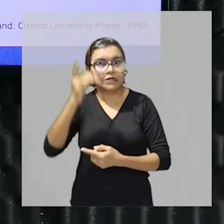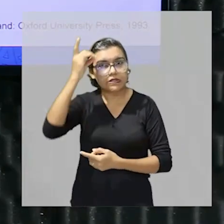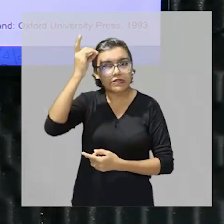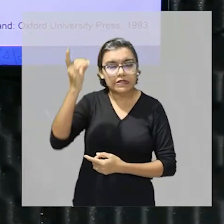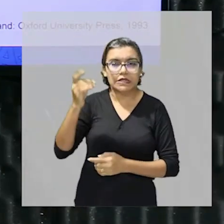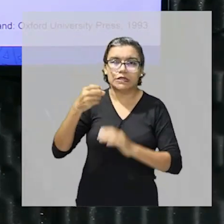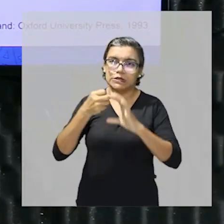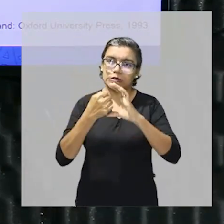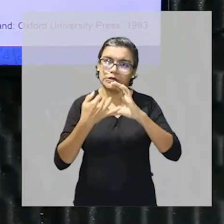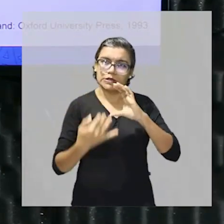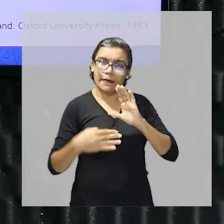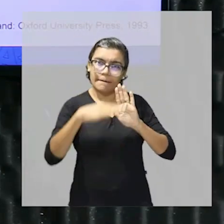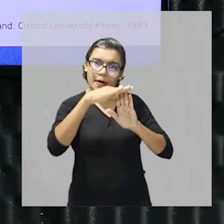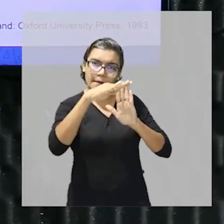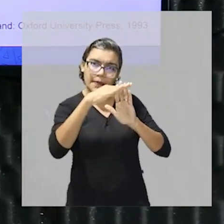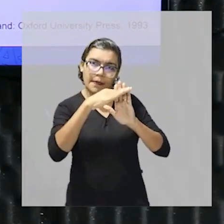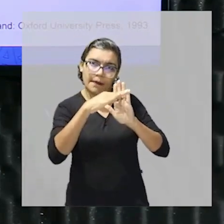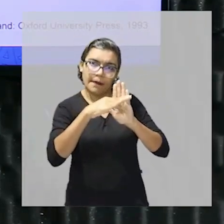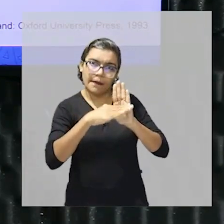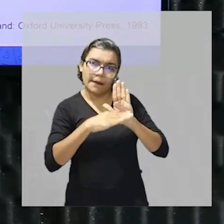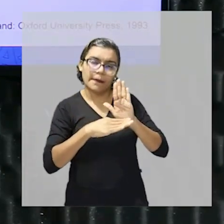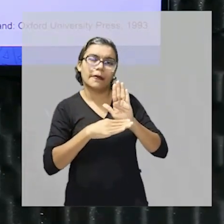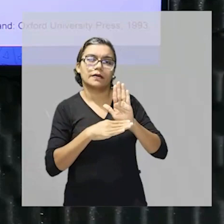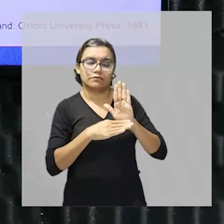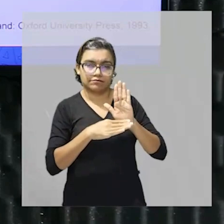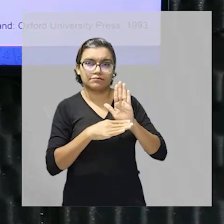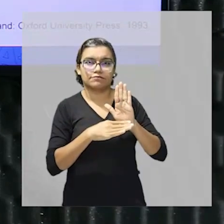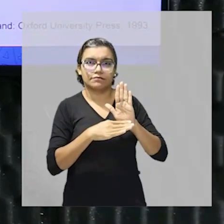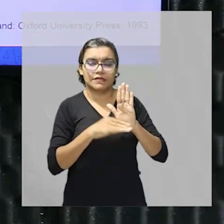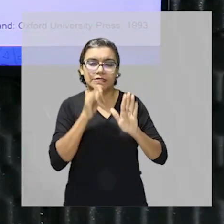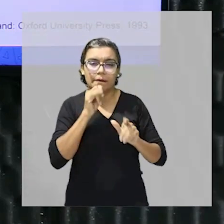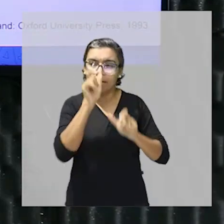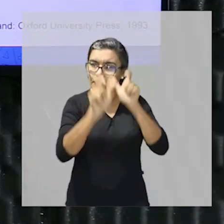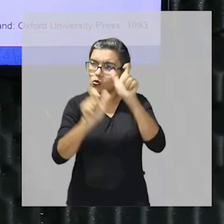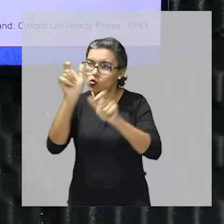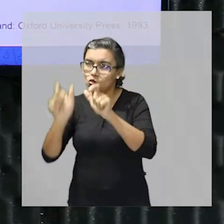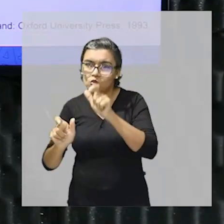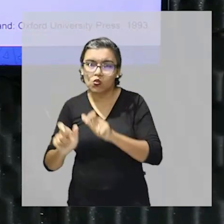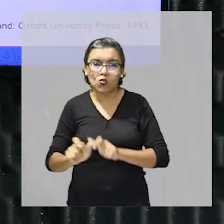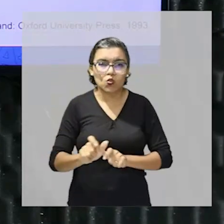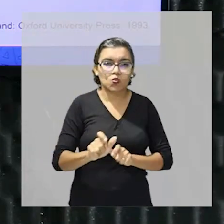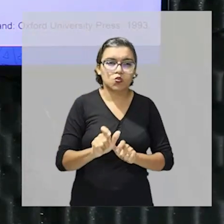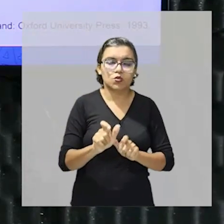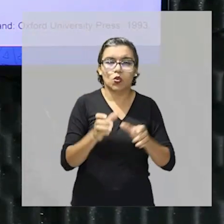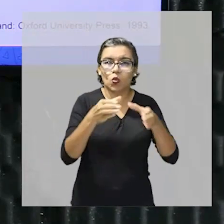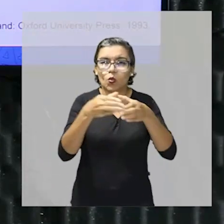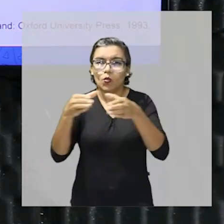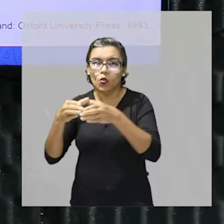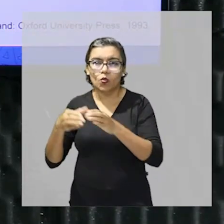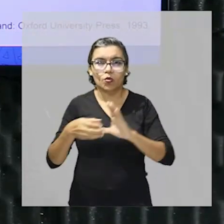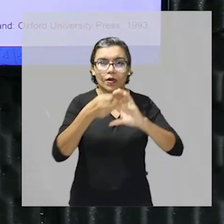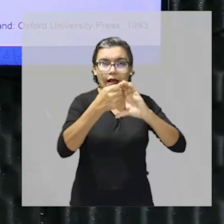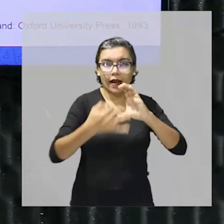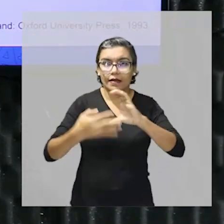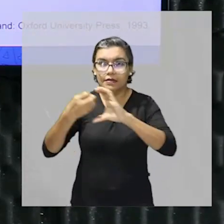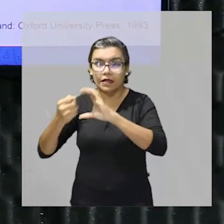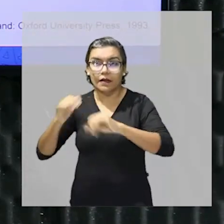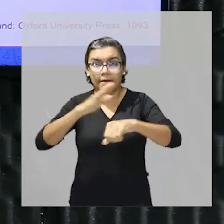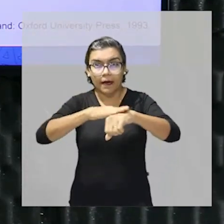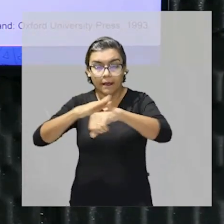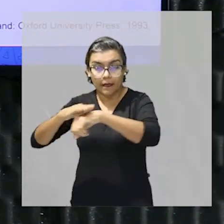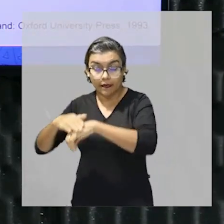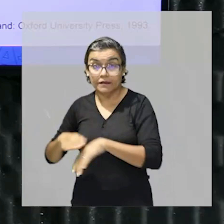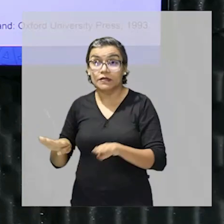você dividir certas características, certas pessoas a partir de características. Outra coisa que chama atenção no texto são os